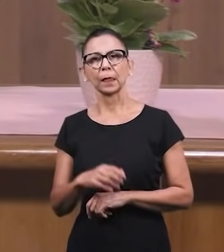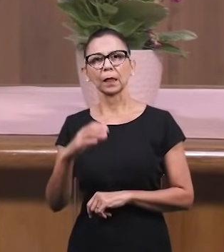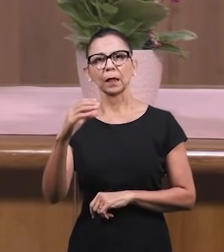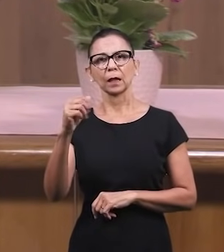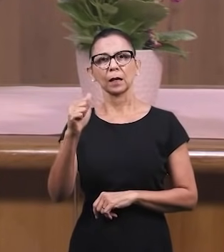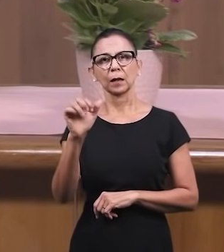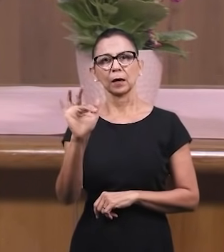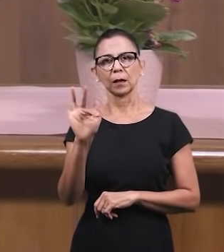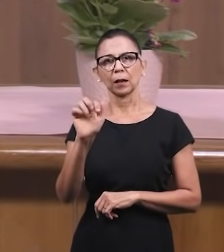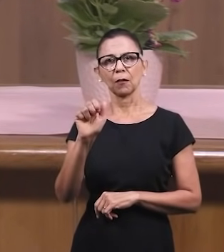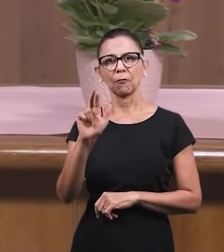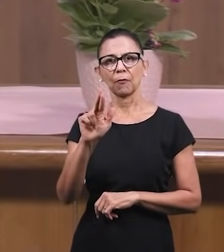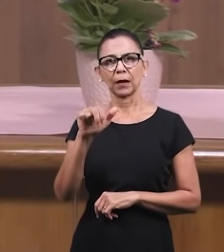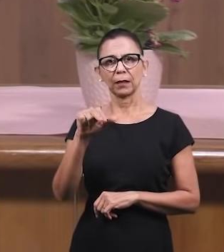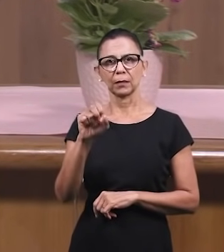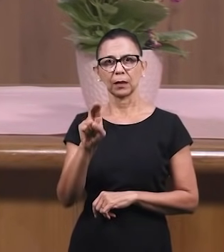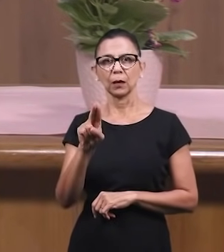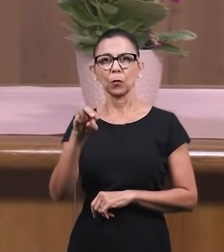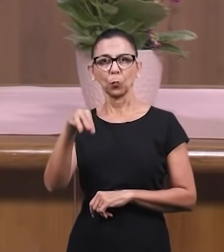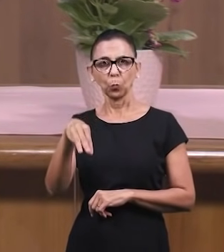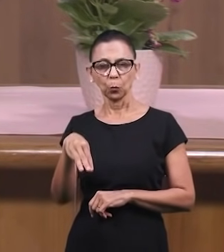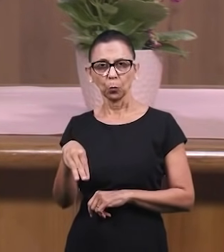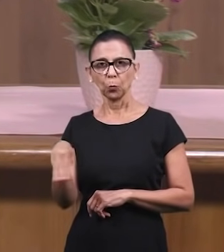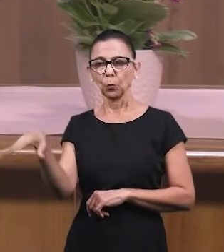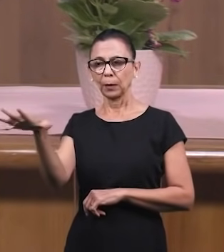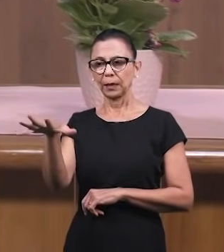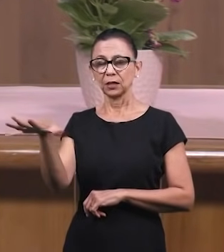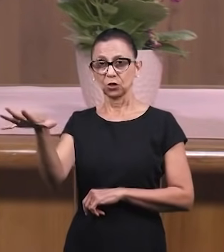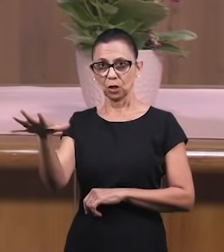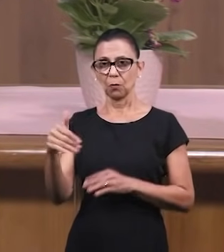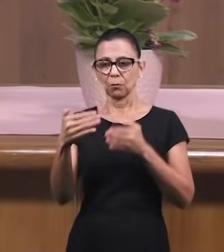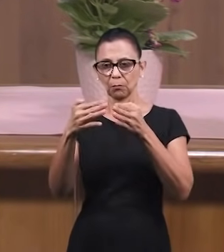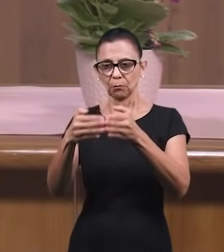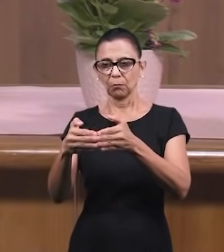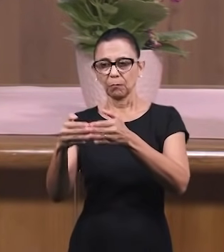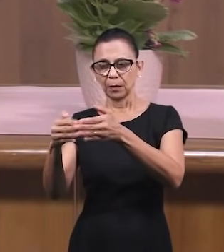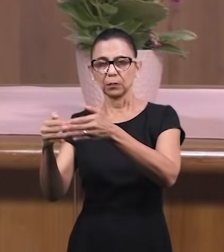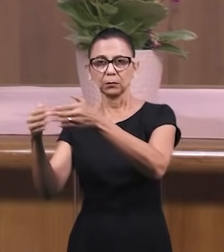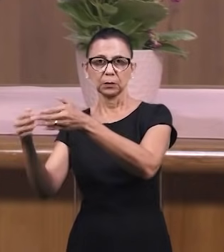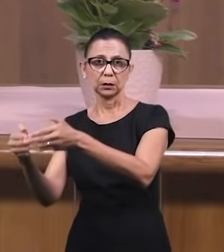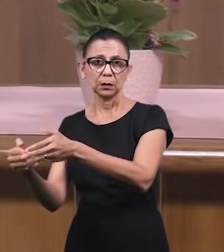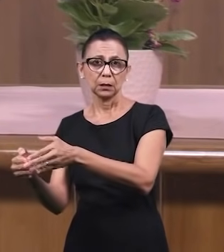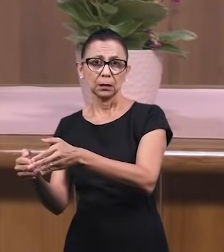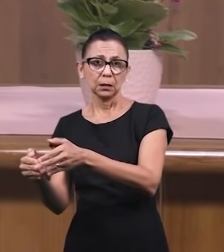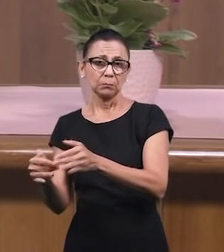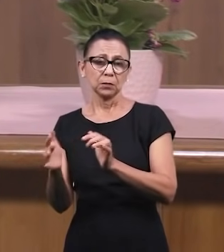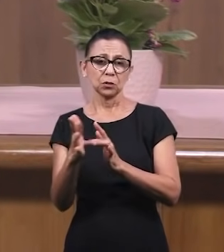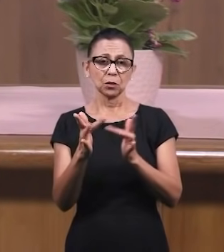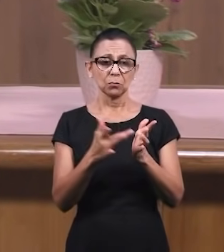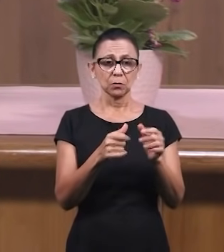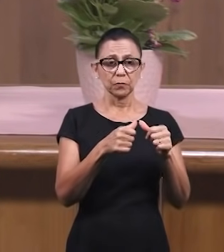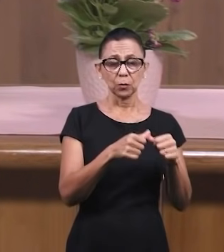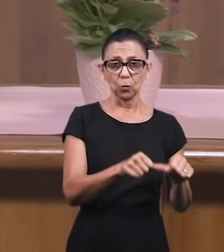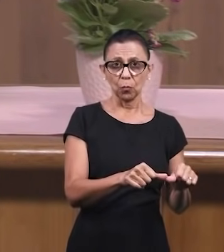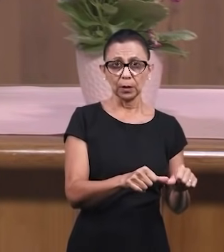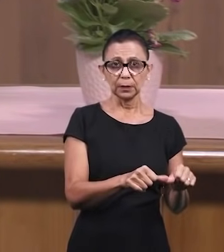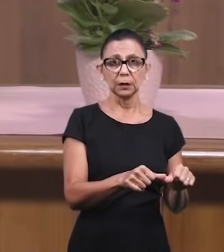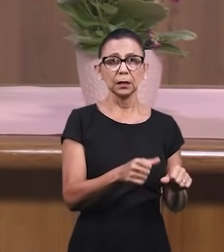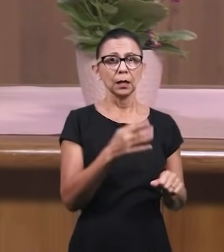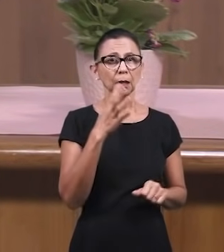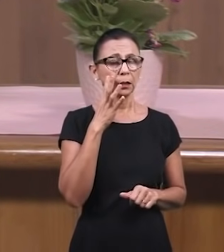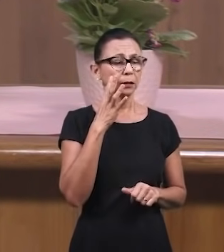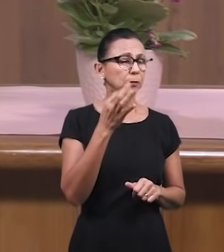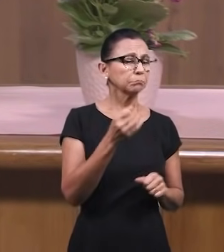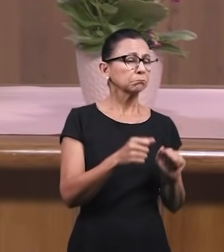fazendo 2 coisas. Ele fica atendendo a multidão, porque o Senhor Jesus tem compromisso em atender aqueles